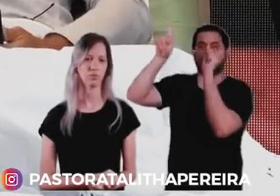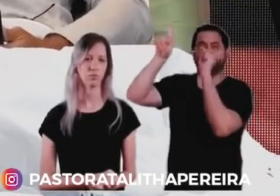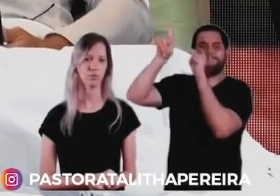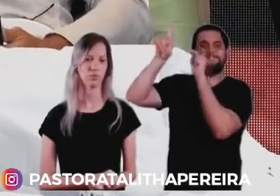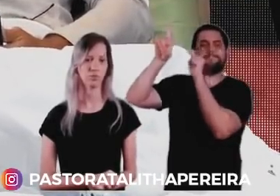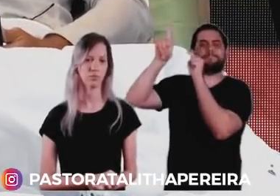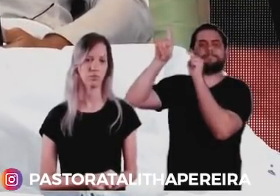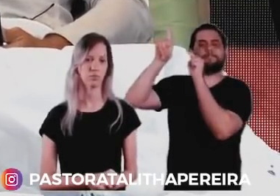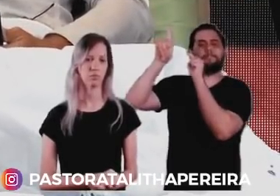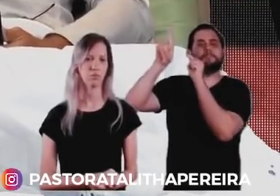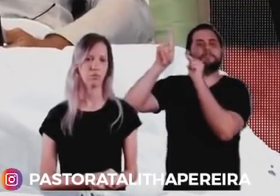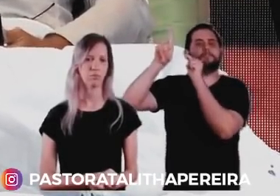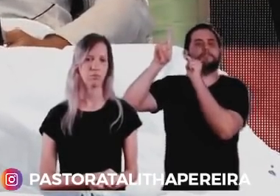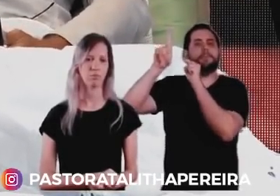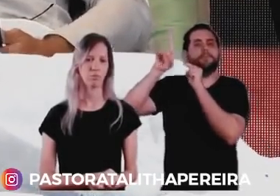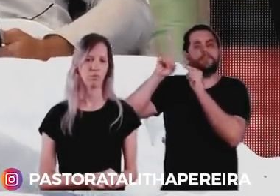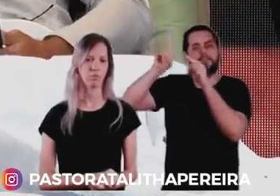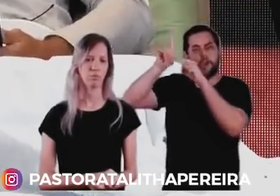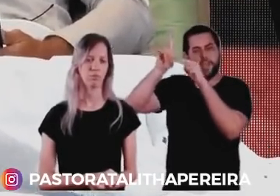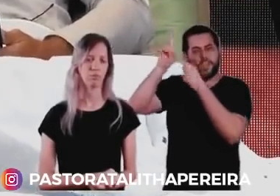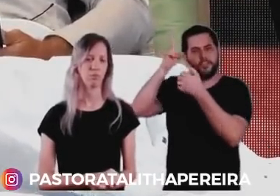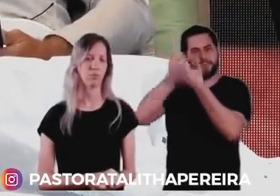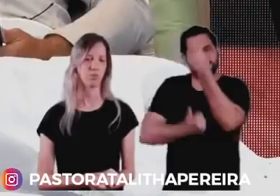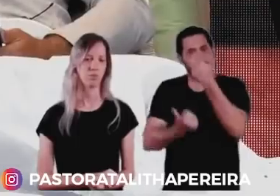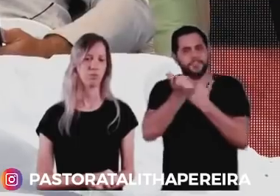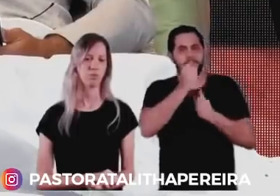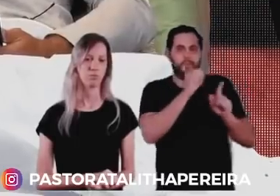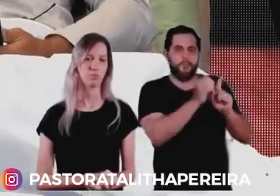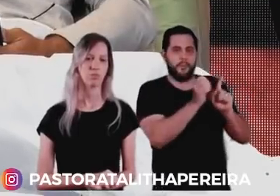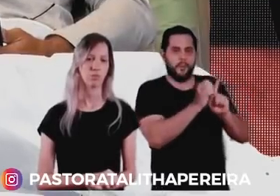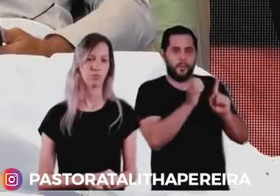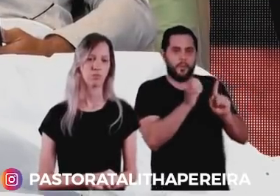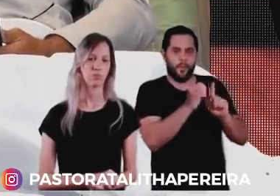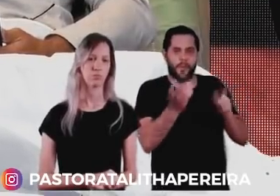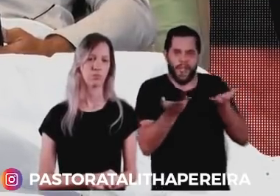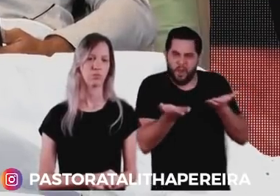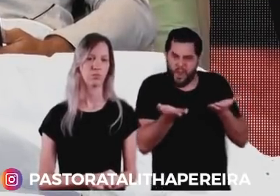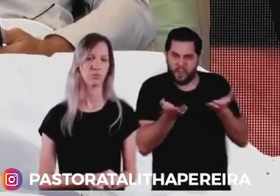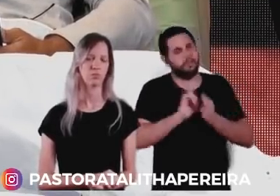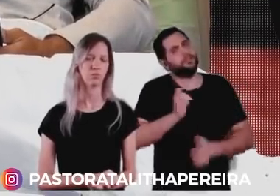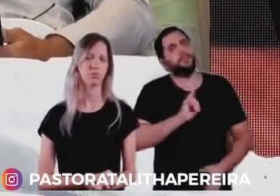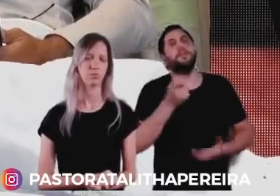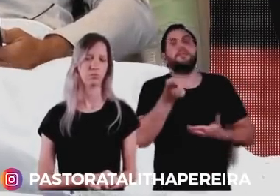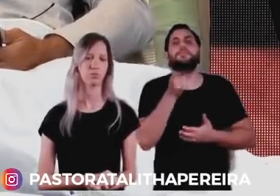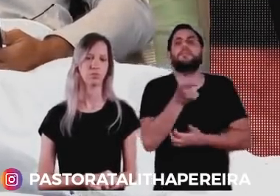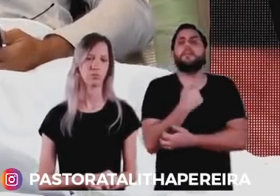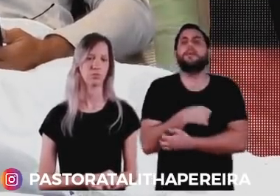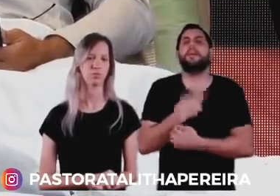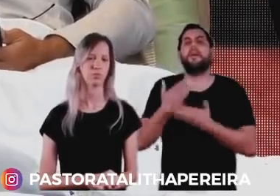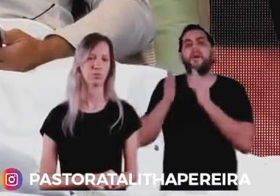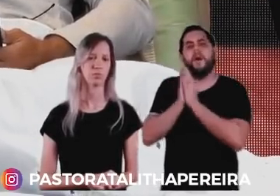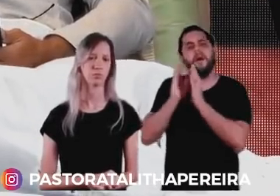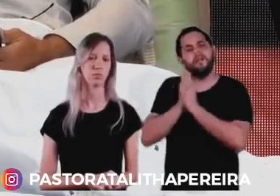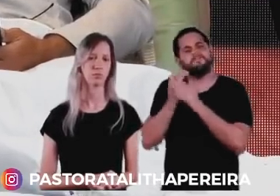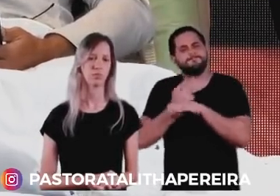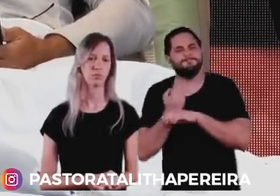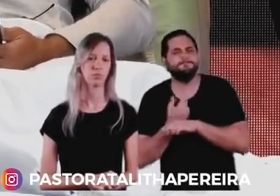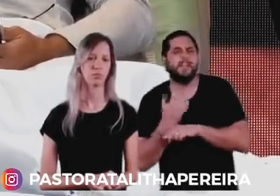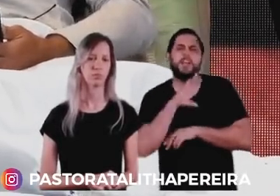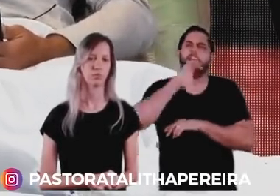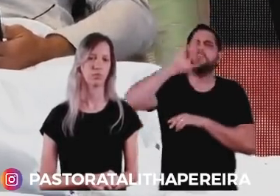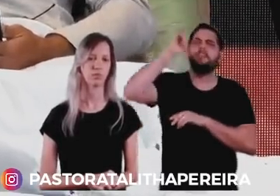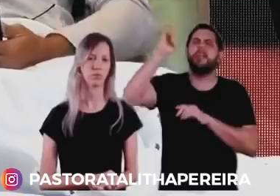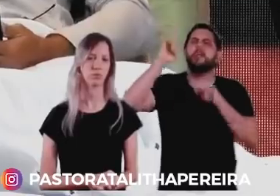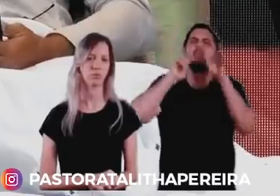Não troque Deus por Google. Você vai ganhar muito mais se você buscar o Senhor nos seus questionamentos, nas